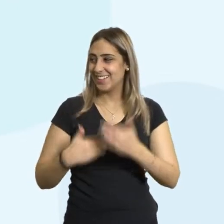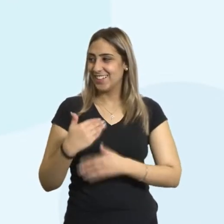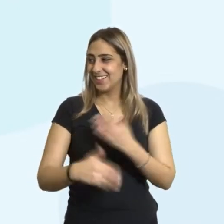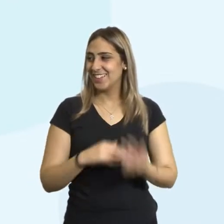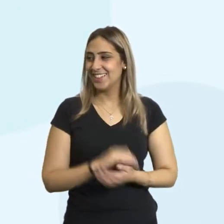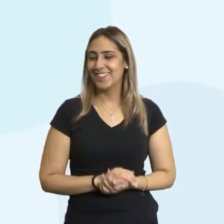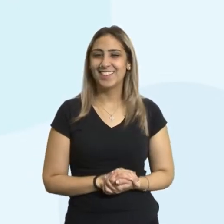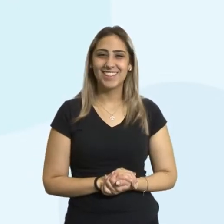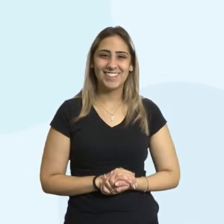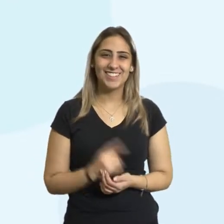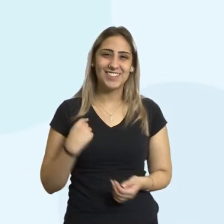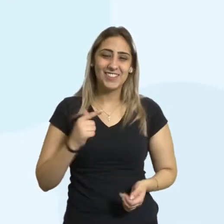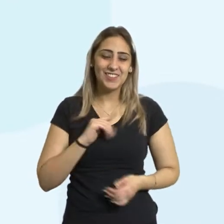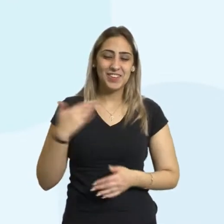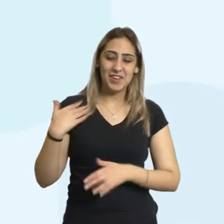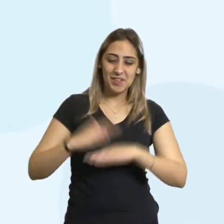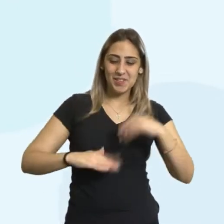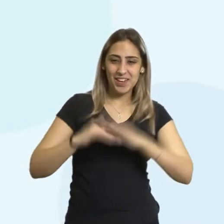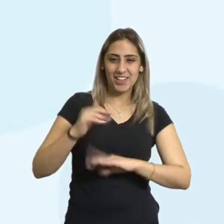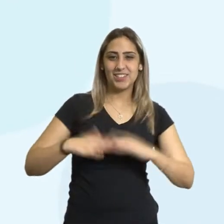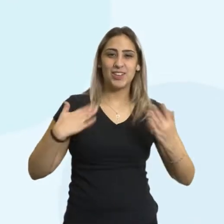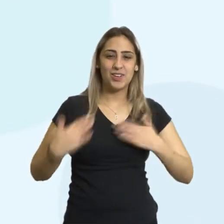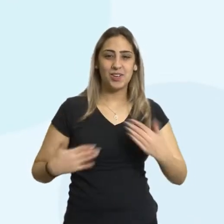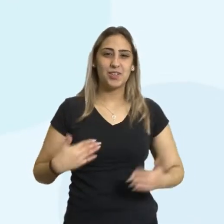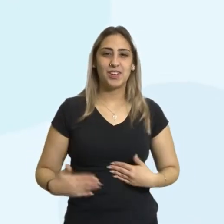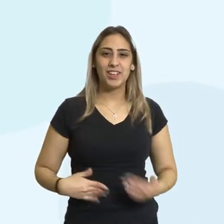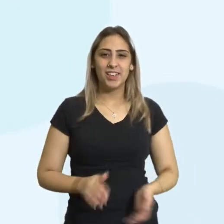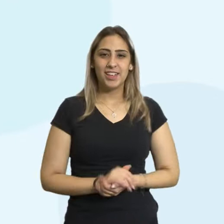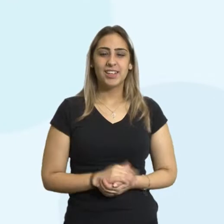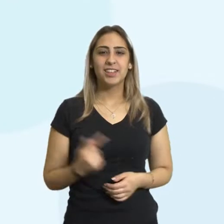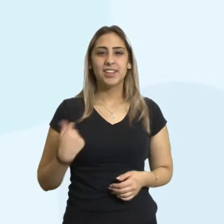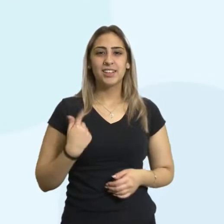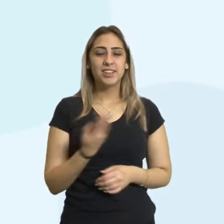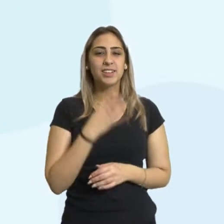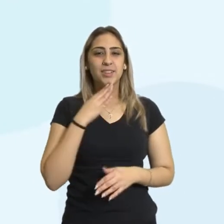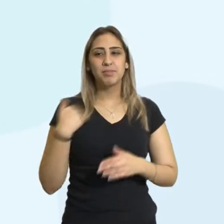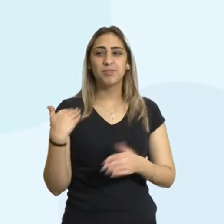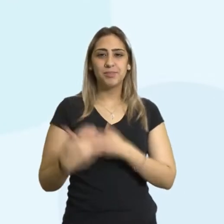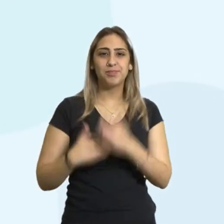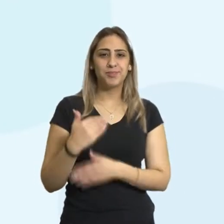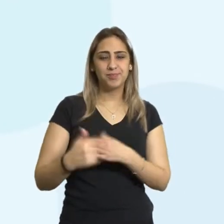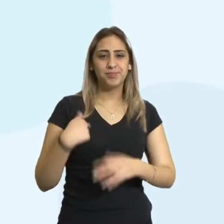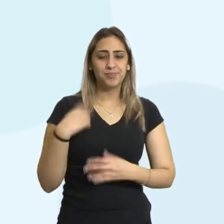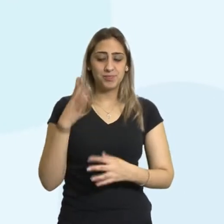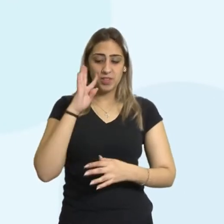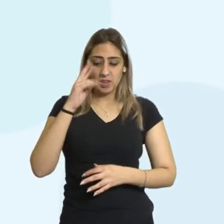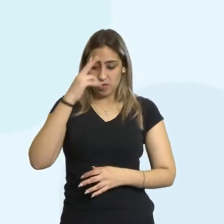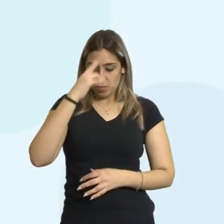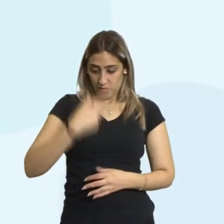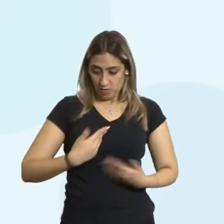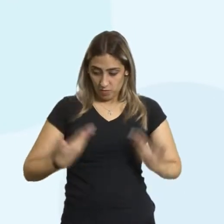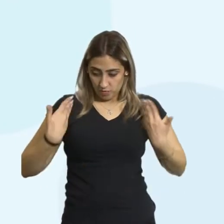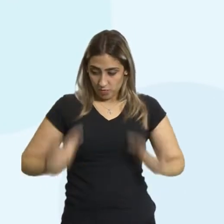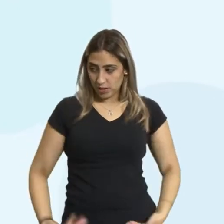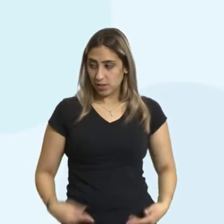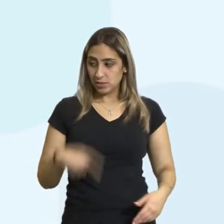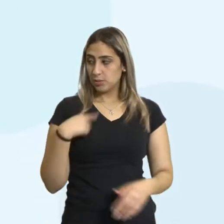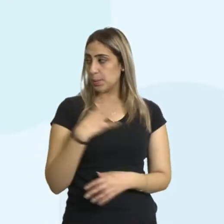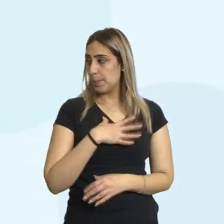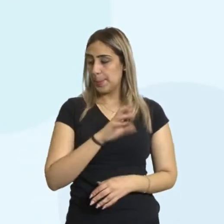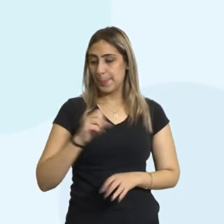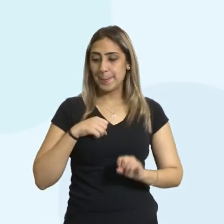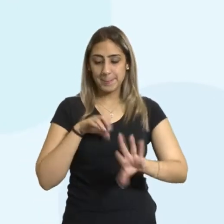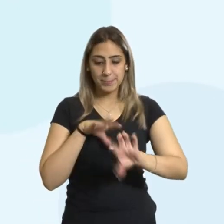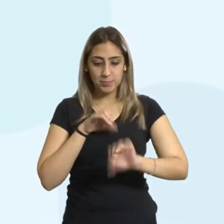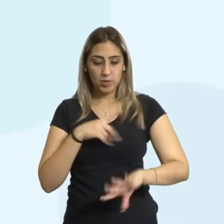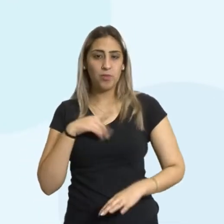que a ginástica ela é uma prática corporal né que ela avisa tanto eu cai físico que puxa para